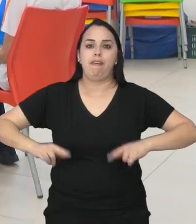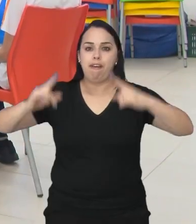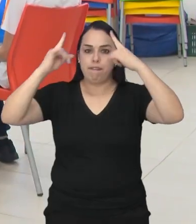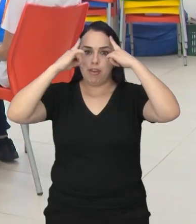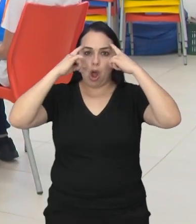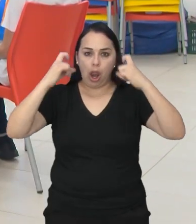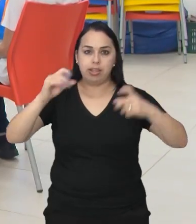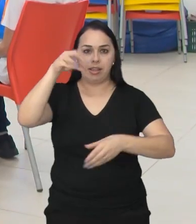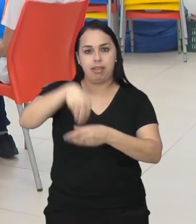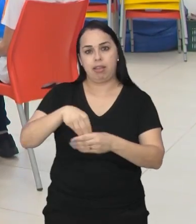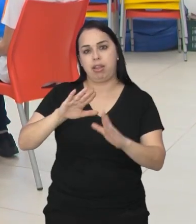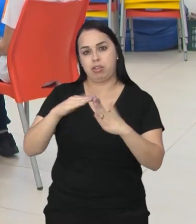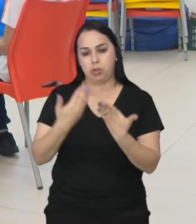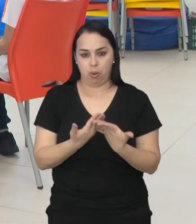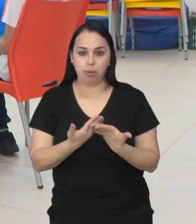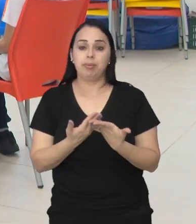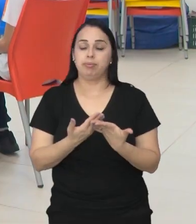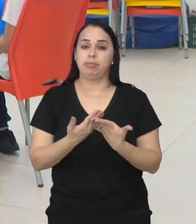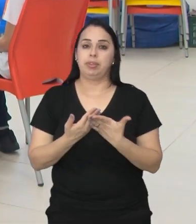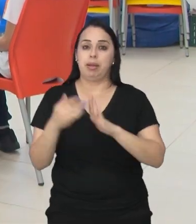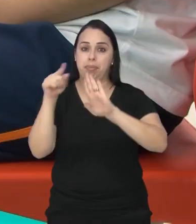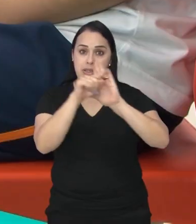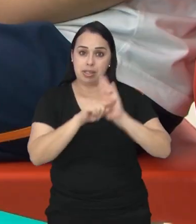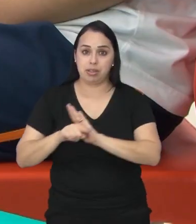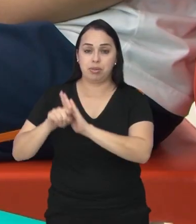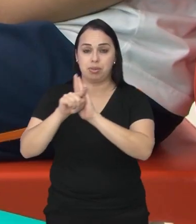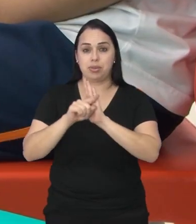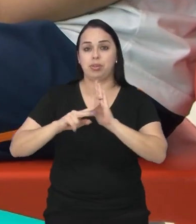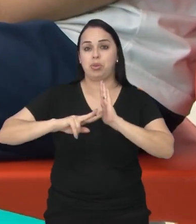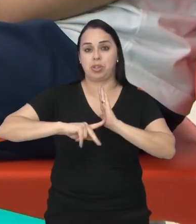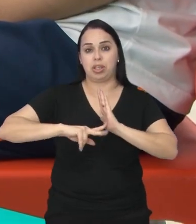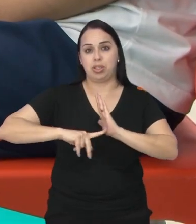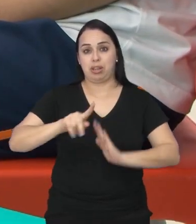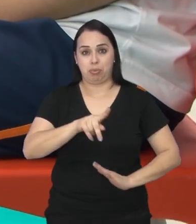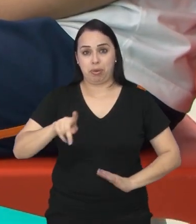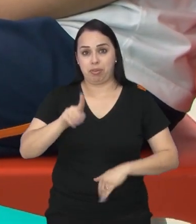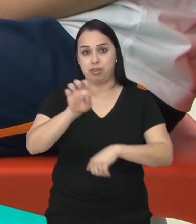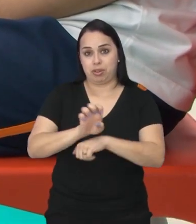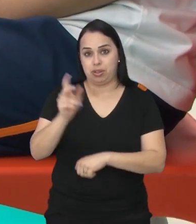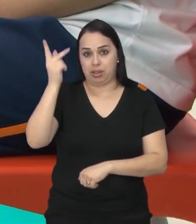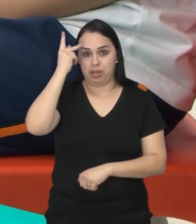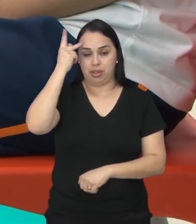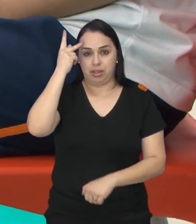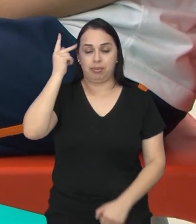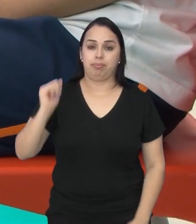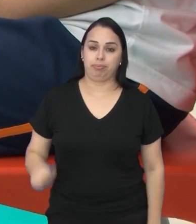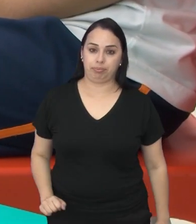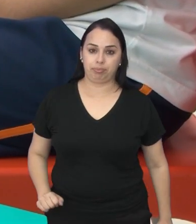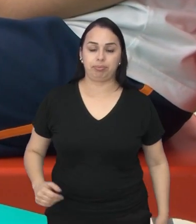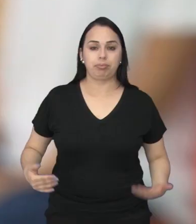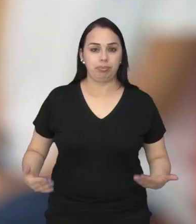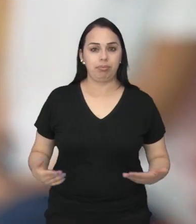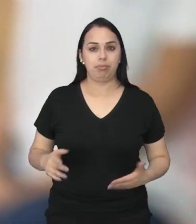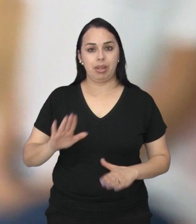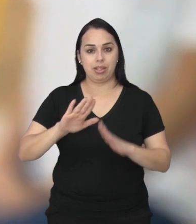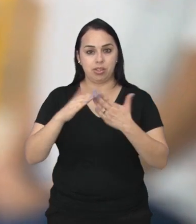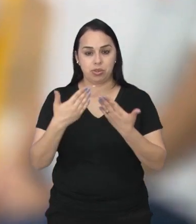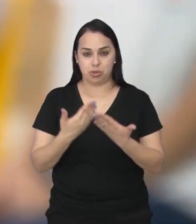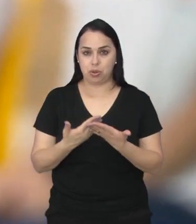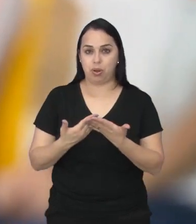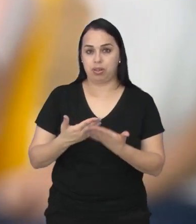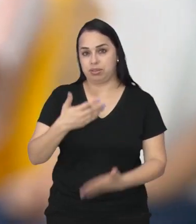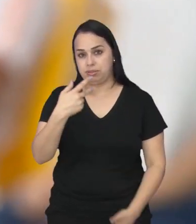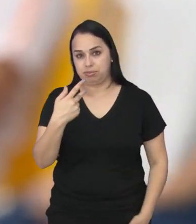de violência no ambiente escolar. Esses dados são da pesquisa do Sindicato dos Professores do Estado, a APOESP. As